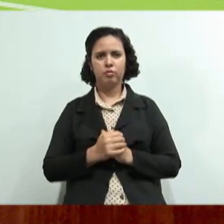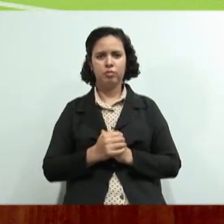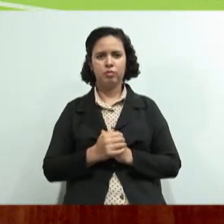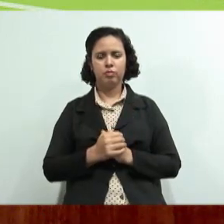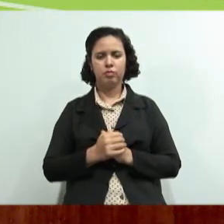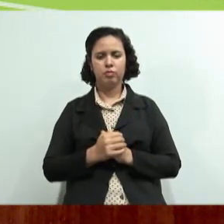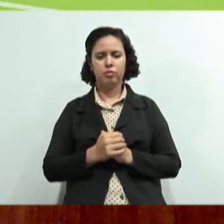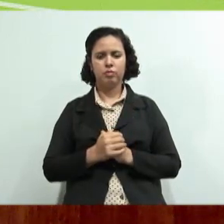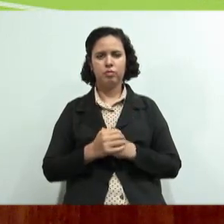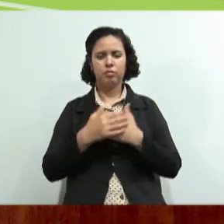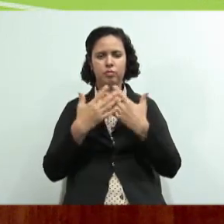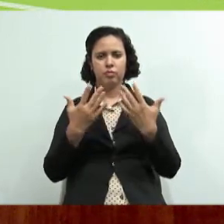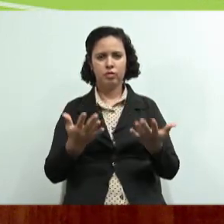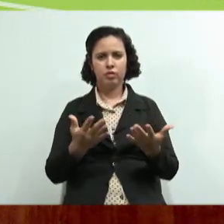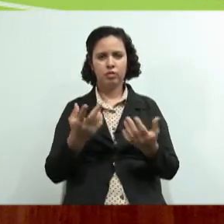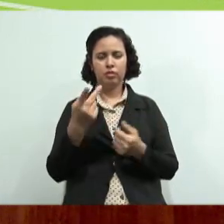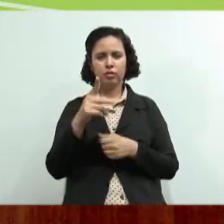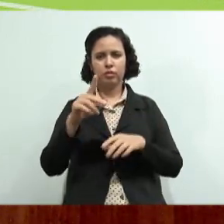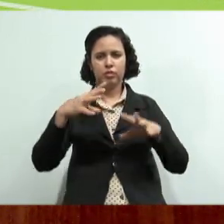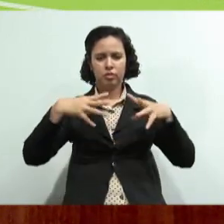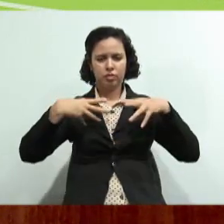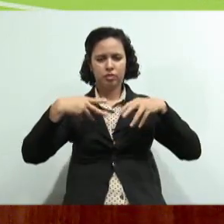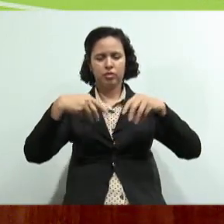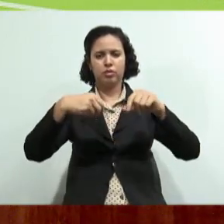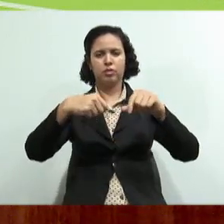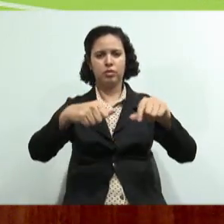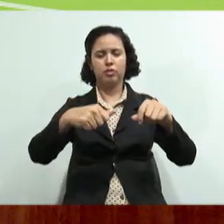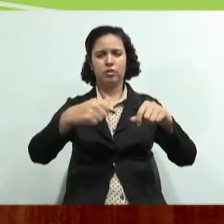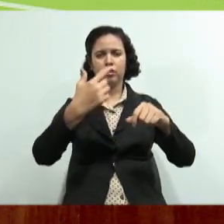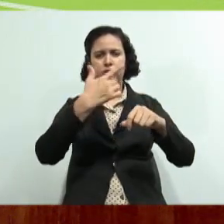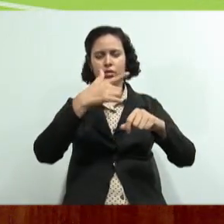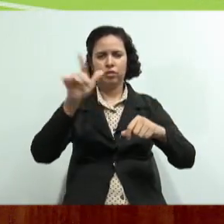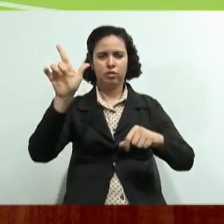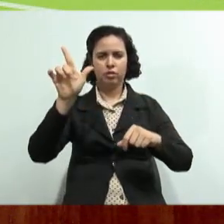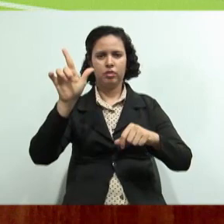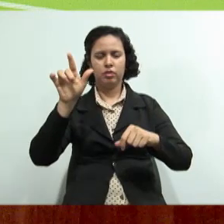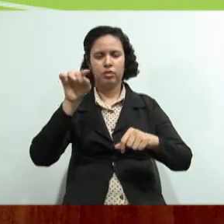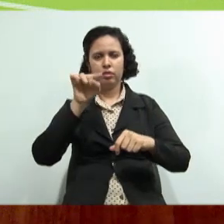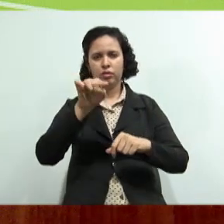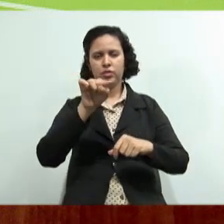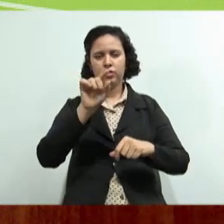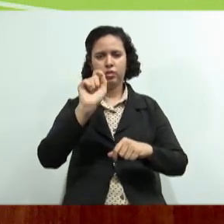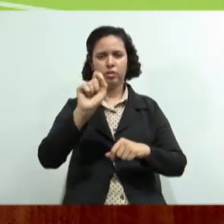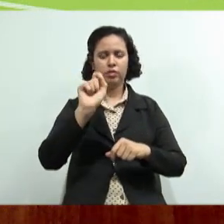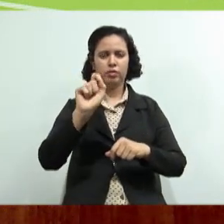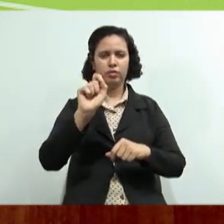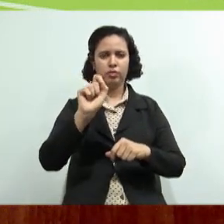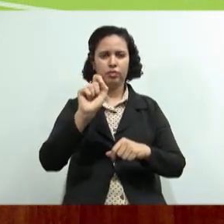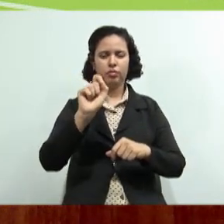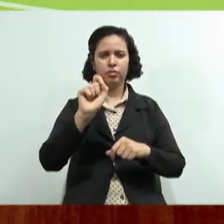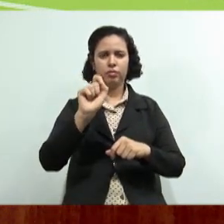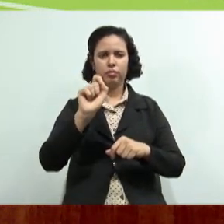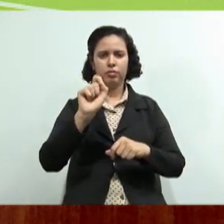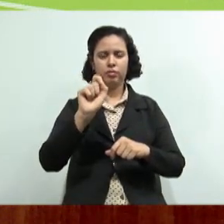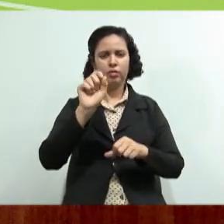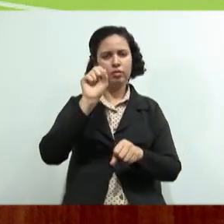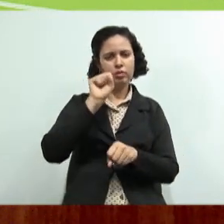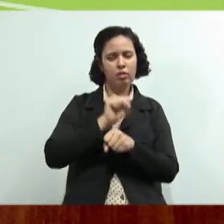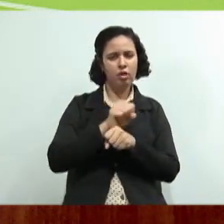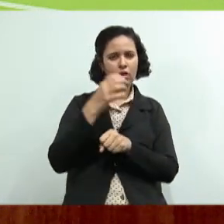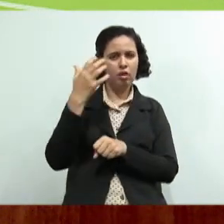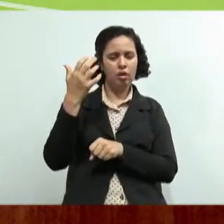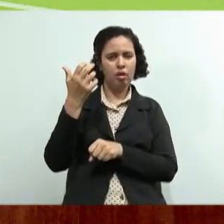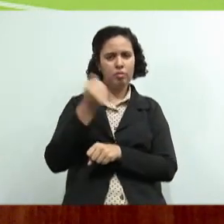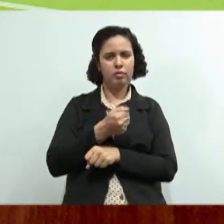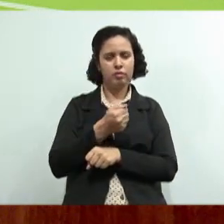lugar, arrendar a sua terra para um outro produtor produzir e você ser considerado agricultor familiar, não. O negócio tem que